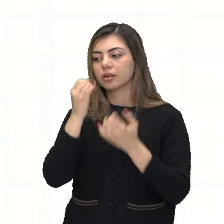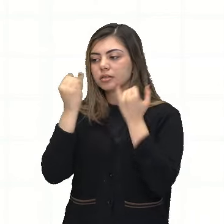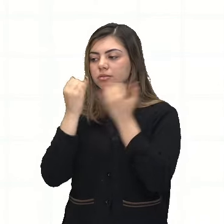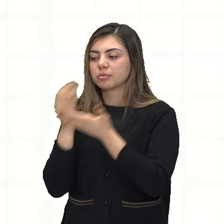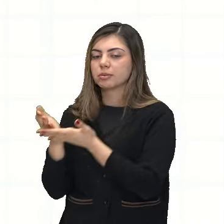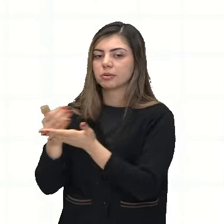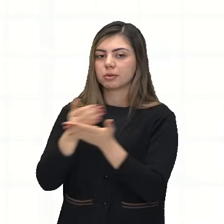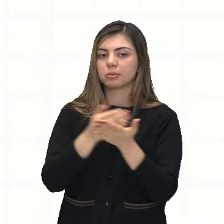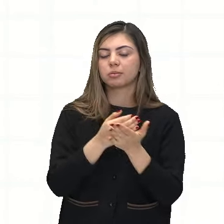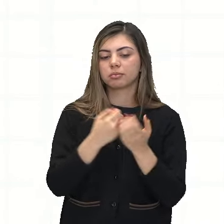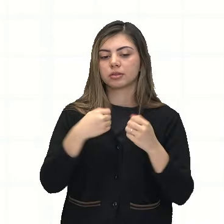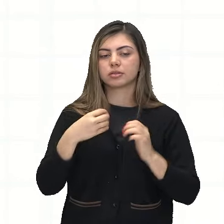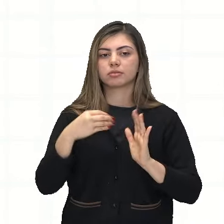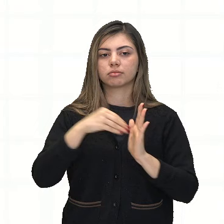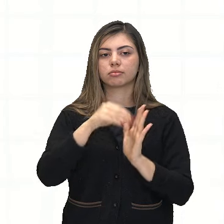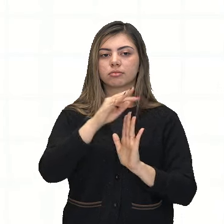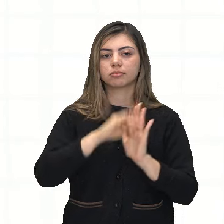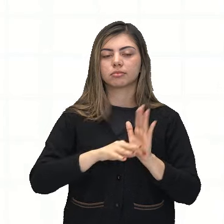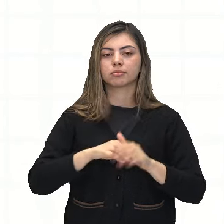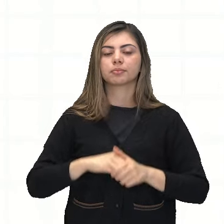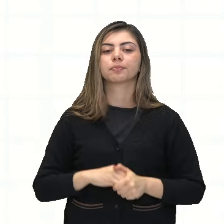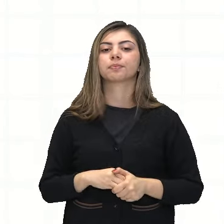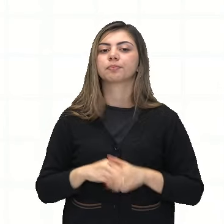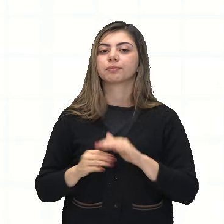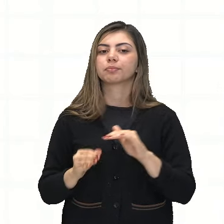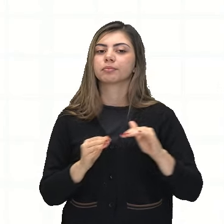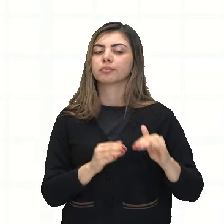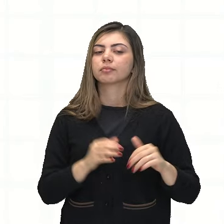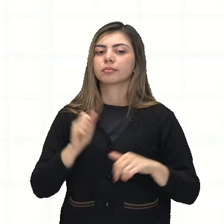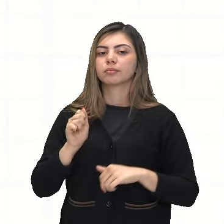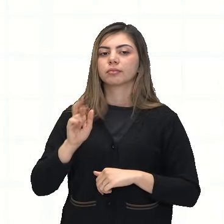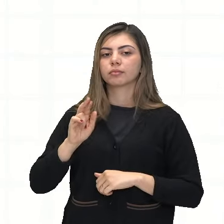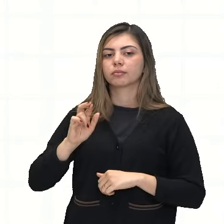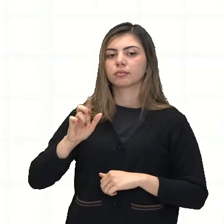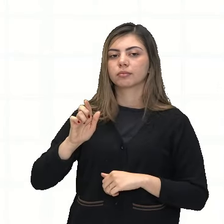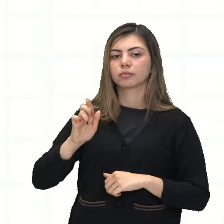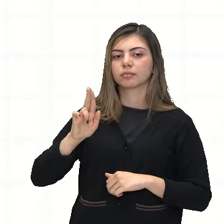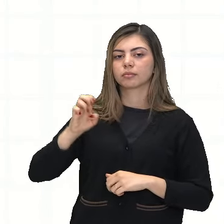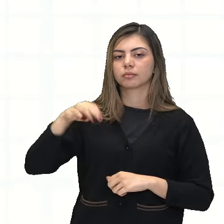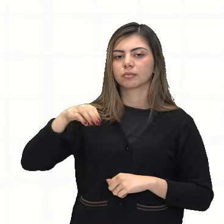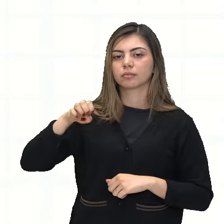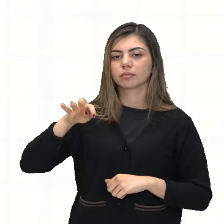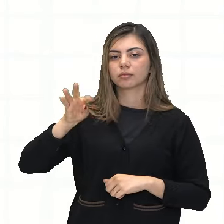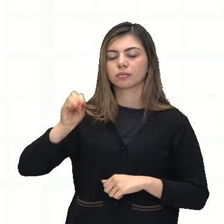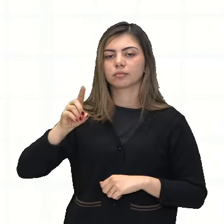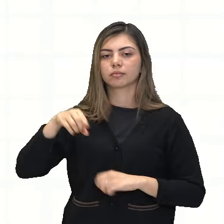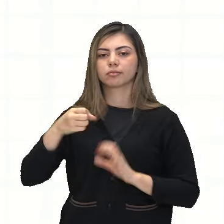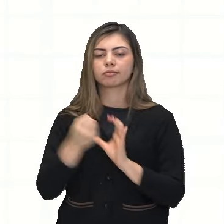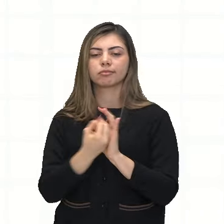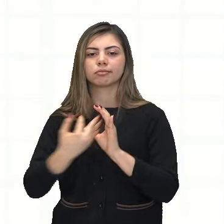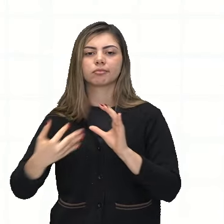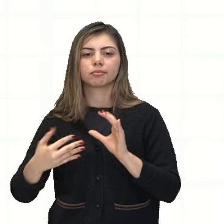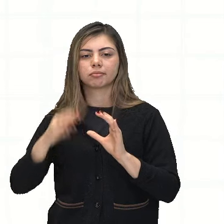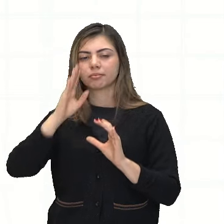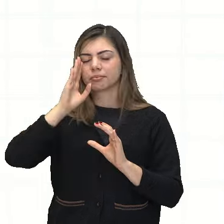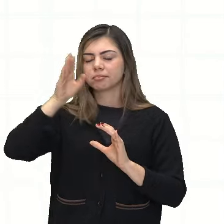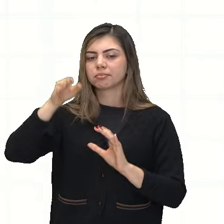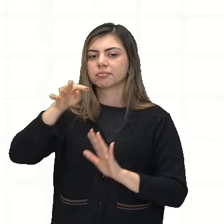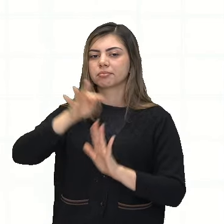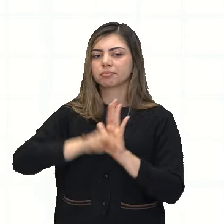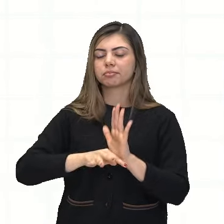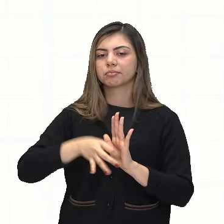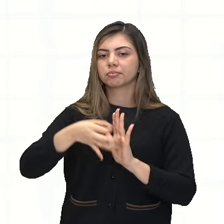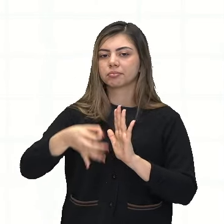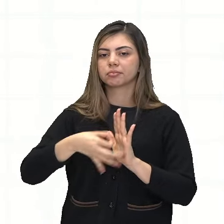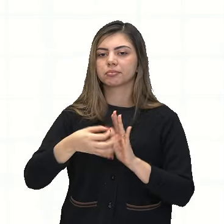longo do texto e o argumento o argumentos são esses elementos fundamentais do texto argumentativo que vão ser utilizados